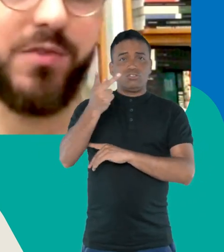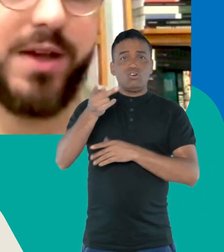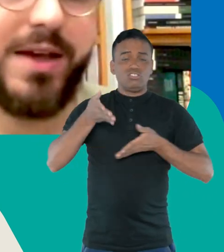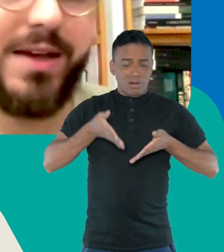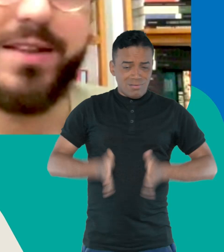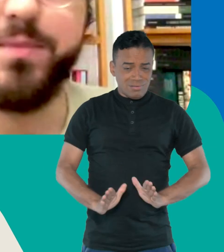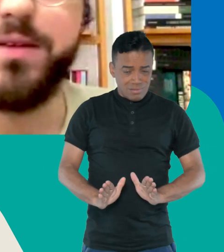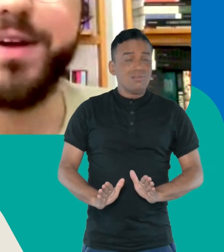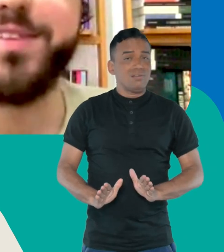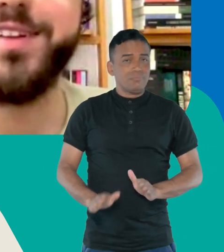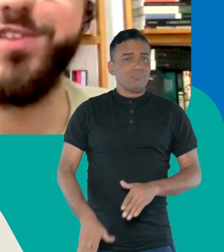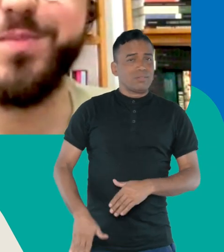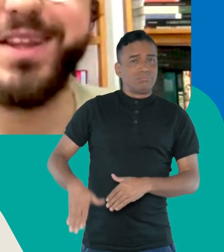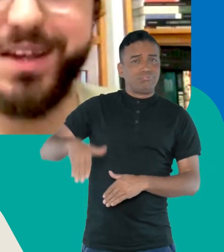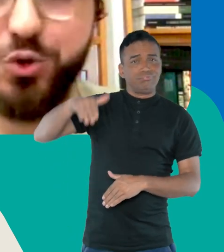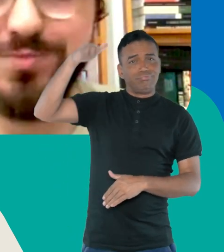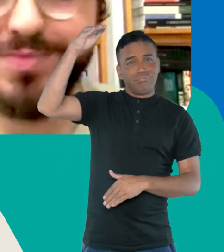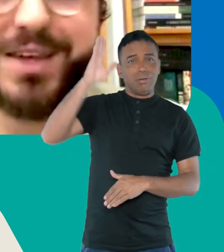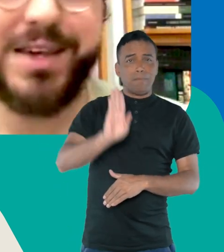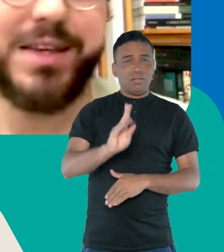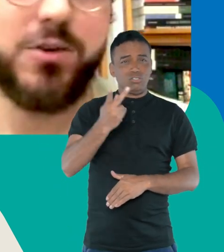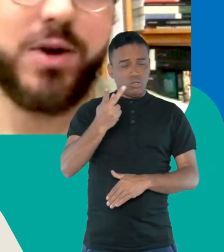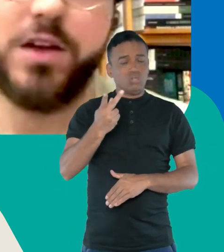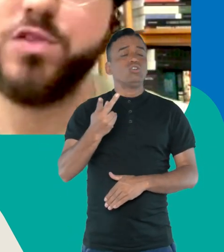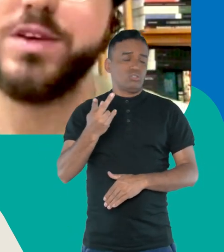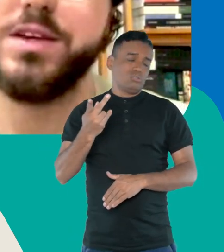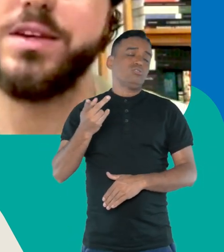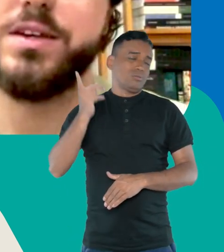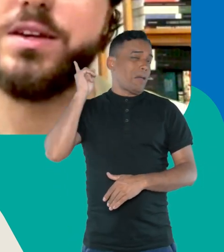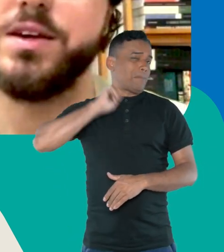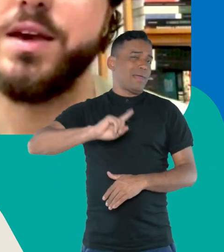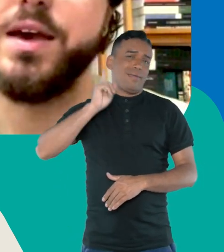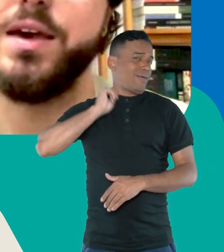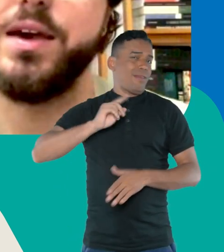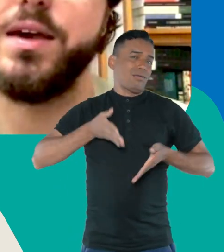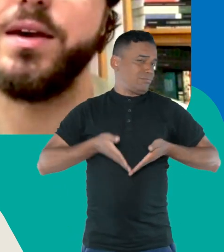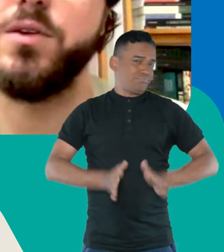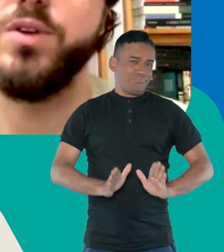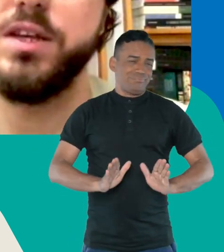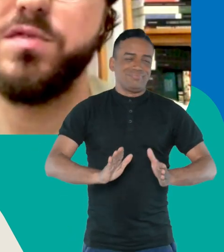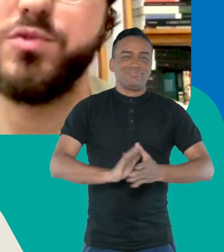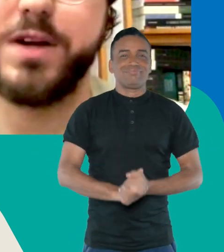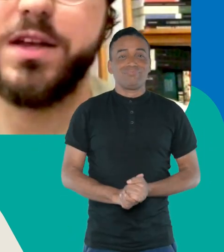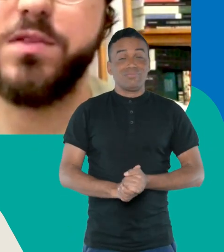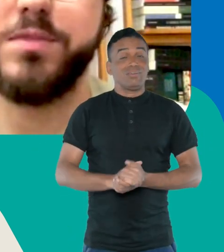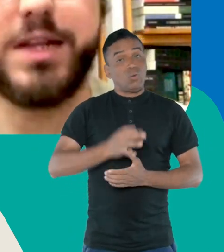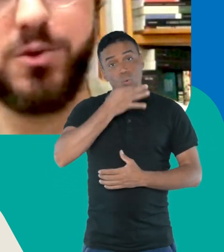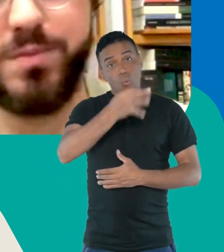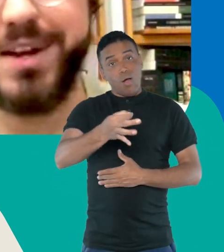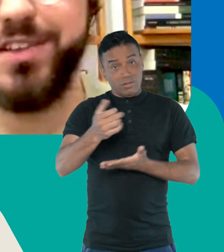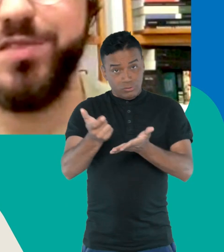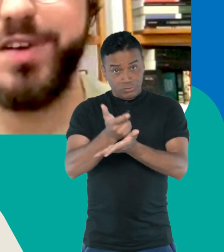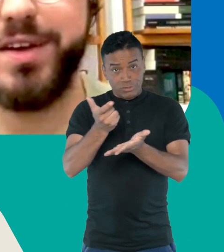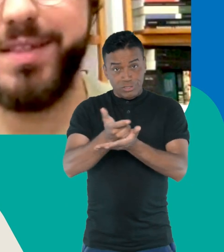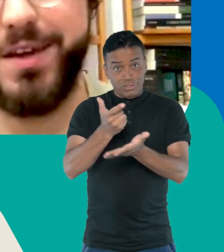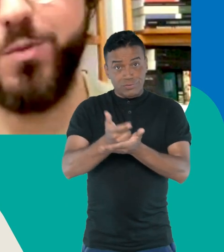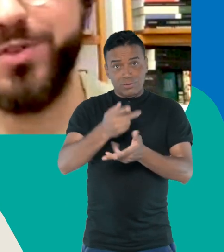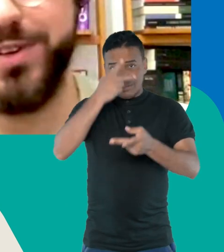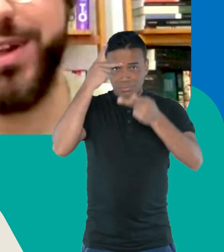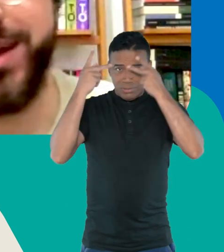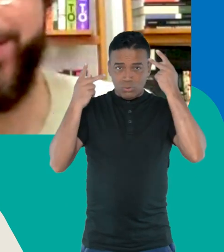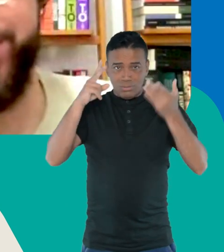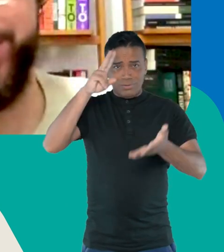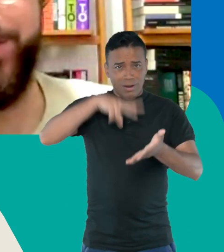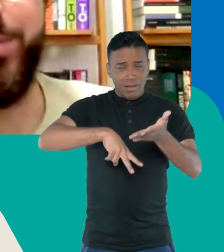nascido e criado, e também bastante mineiro, e eu acho que o livro, para quem leu e para quem ter